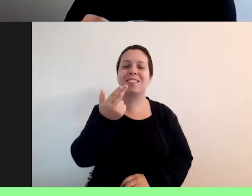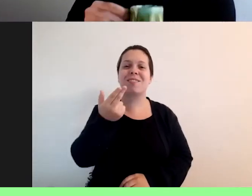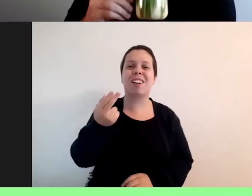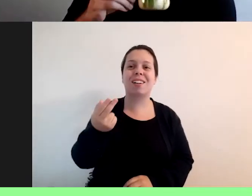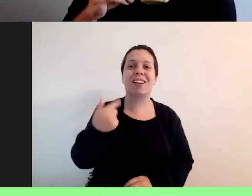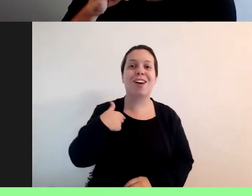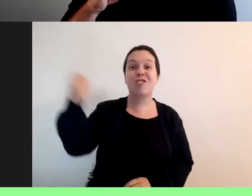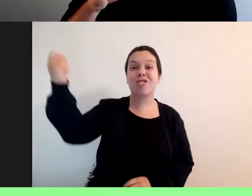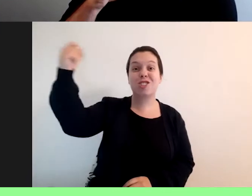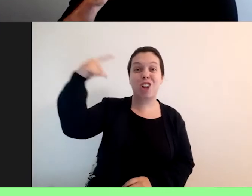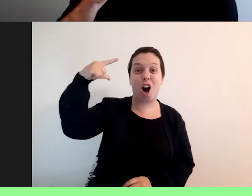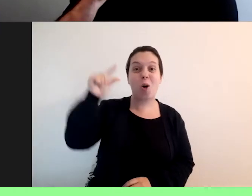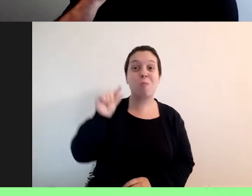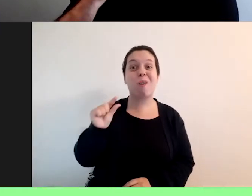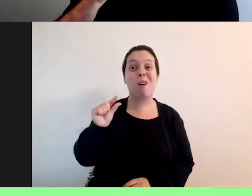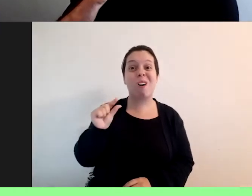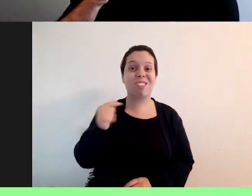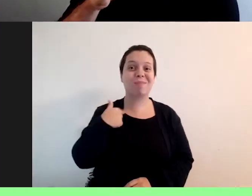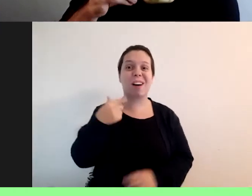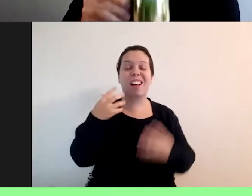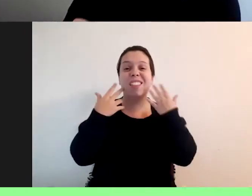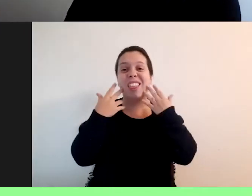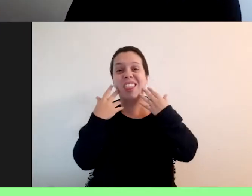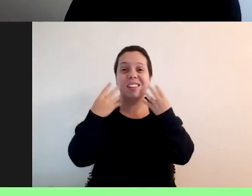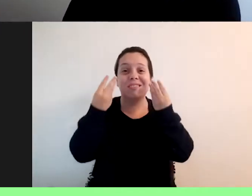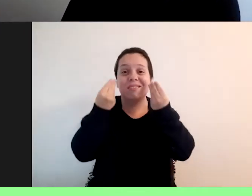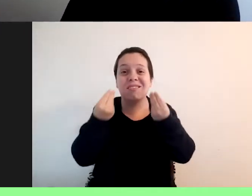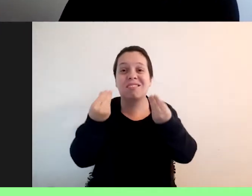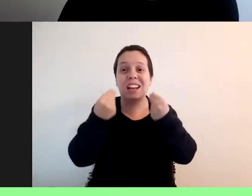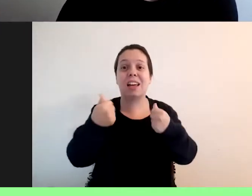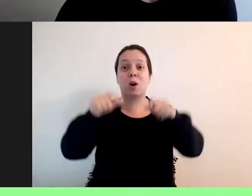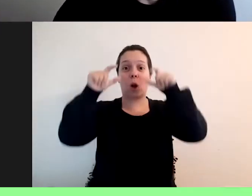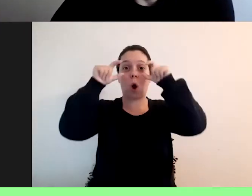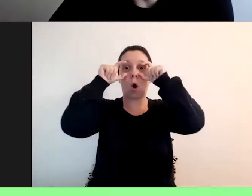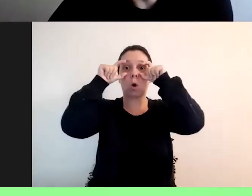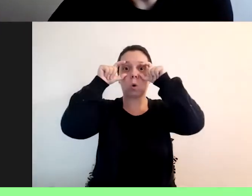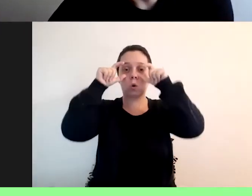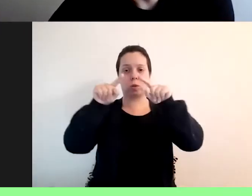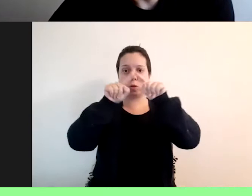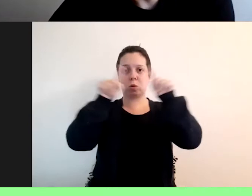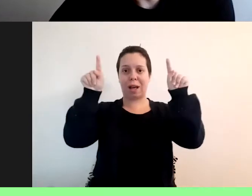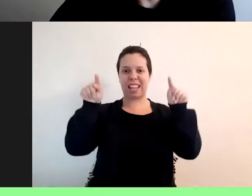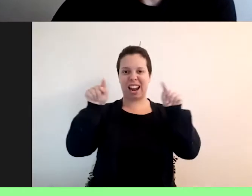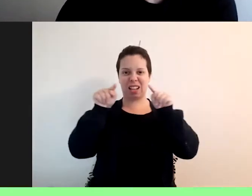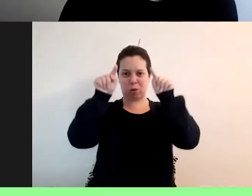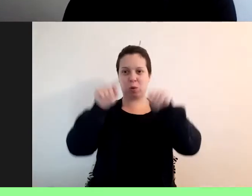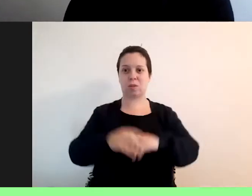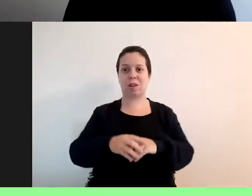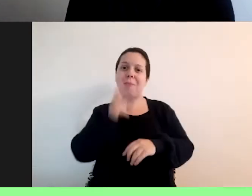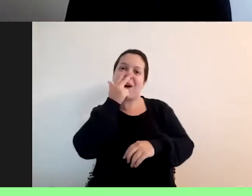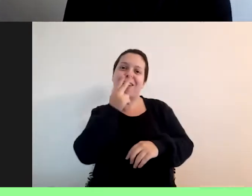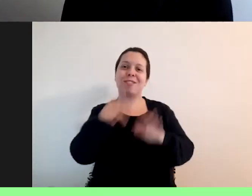sol. E eu uso óculos, estou usando um óculos quadrado, que é um pouco da minha marca pessoal